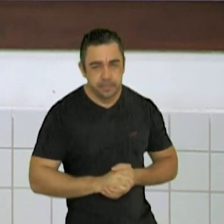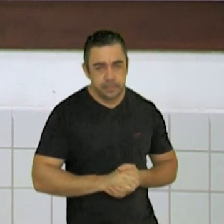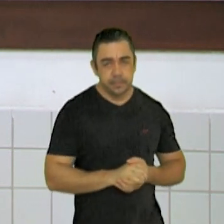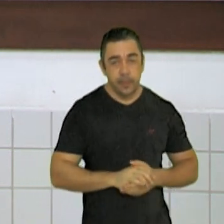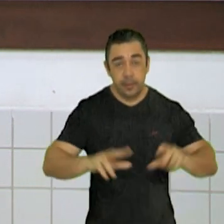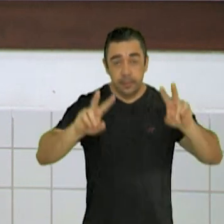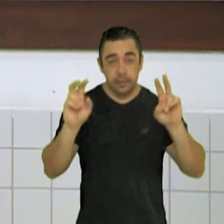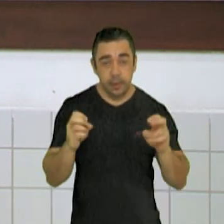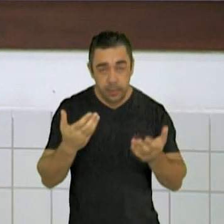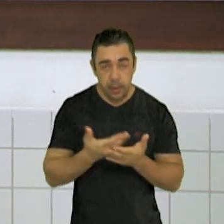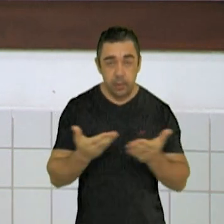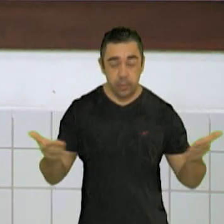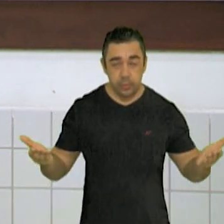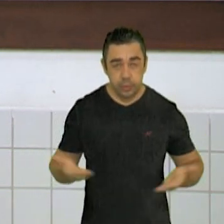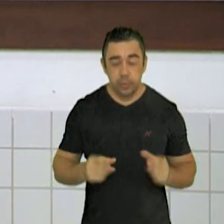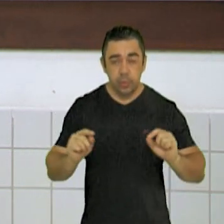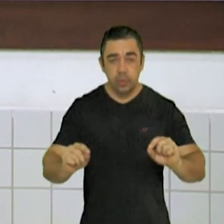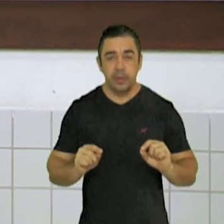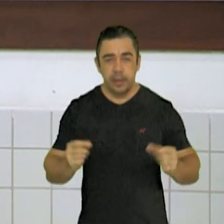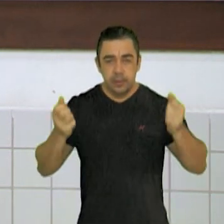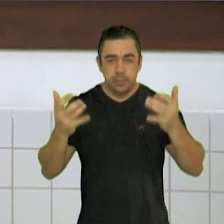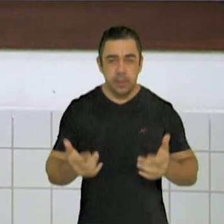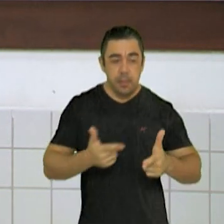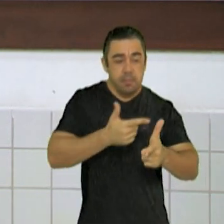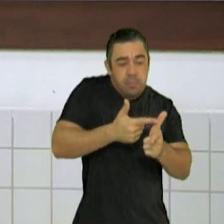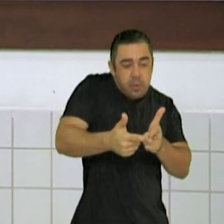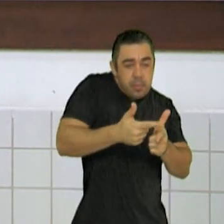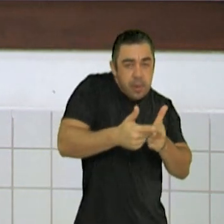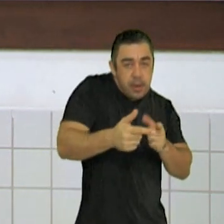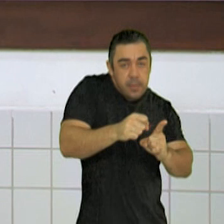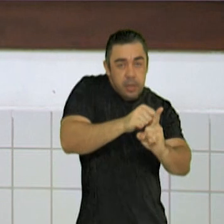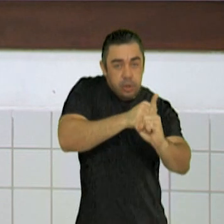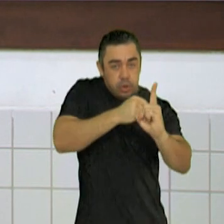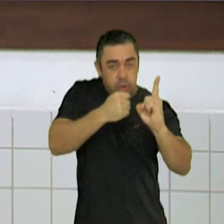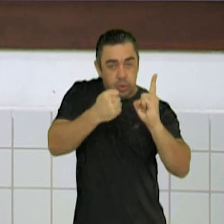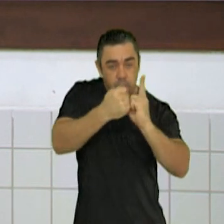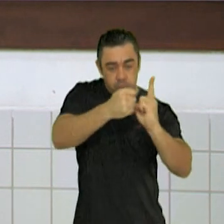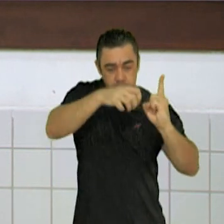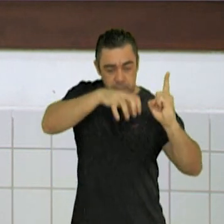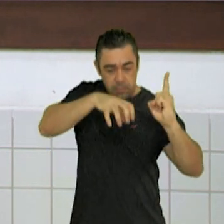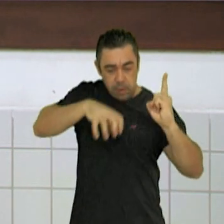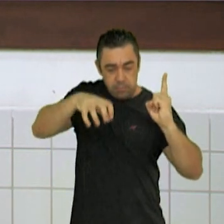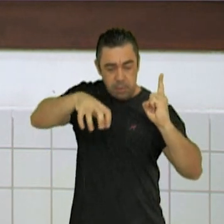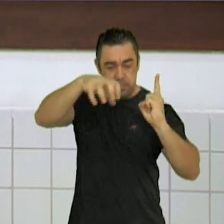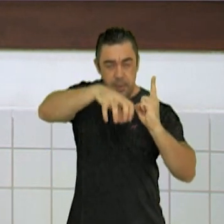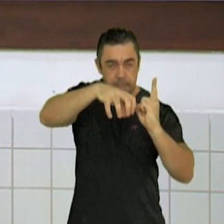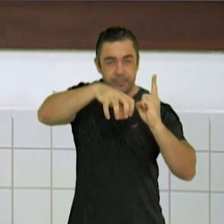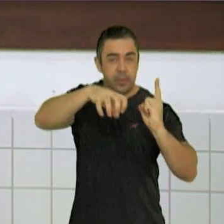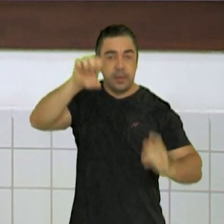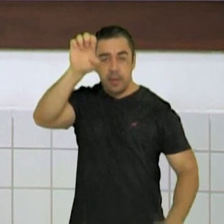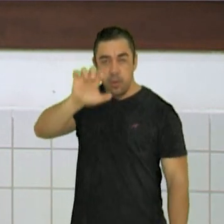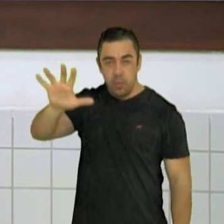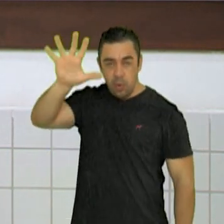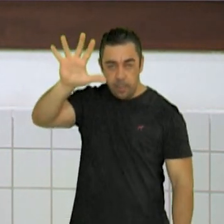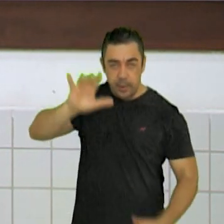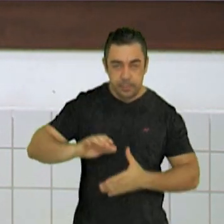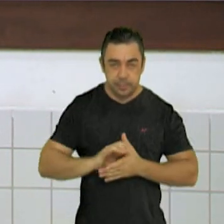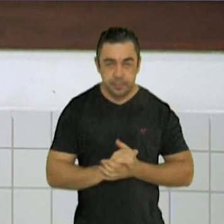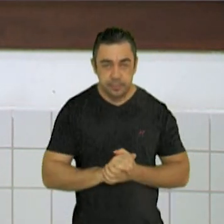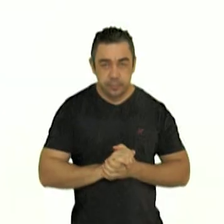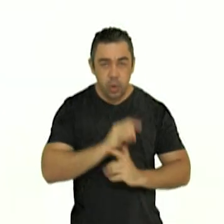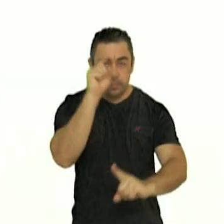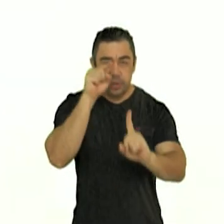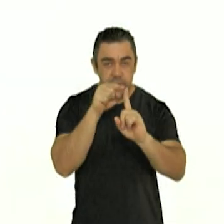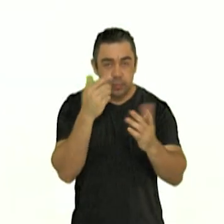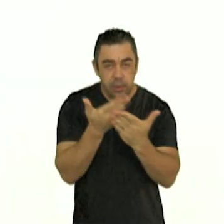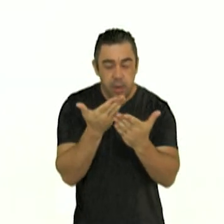O tema da aula de hoje nós vamos falar sobre problemas socioespaciais do continente europeu. Objetivo